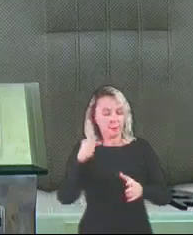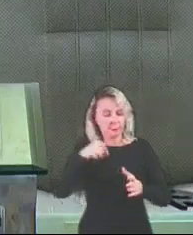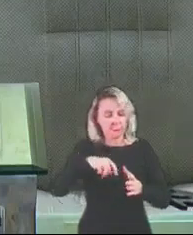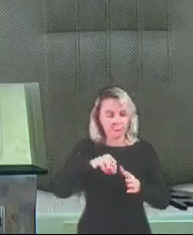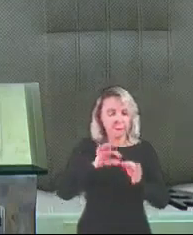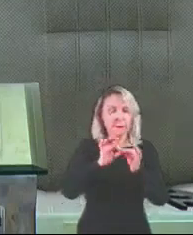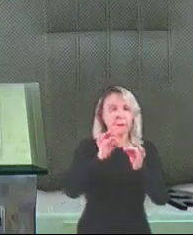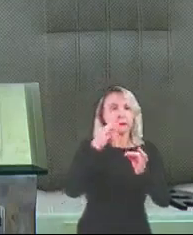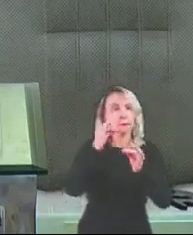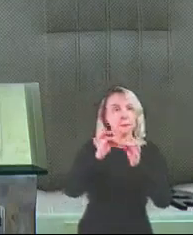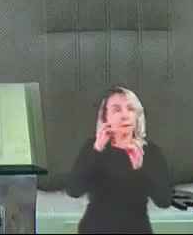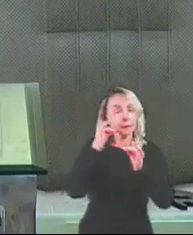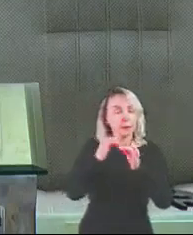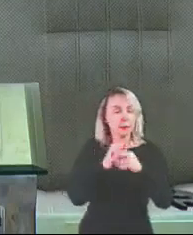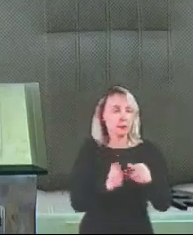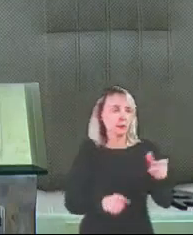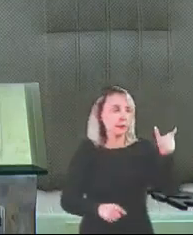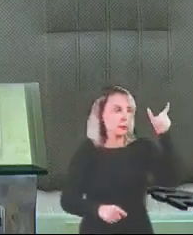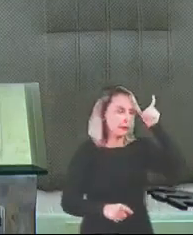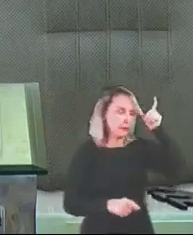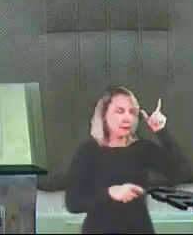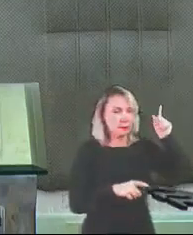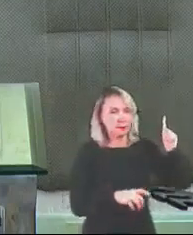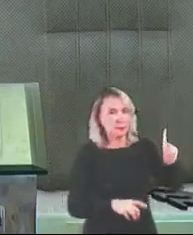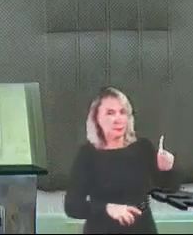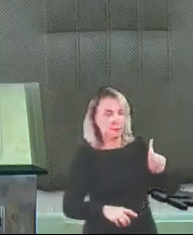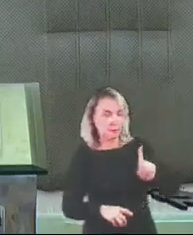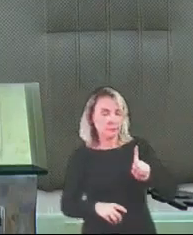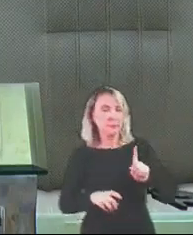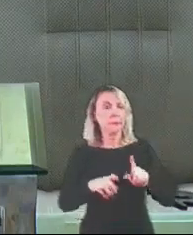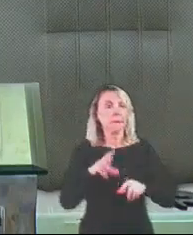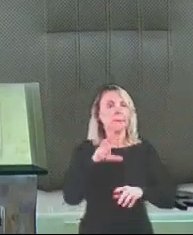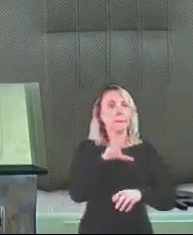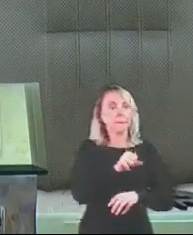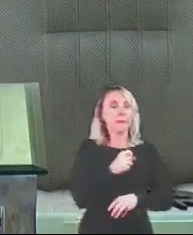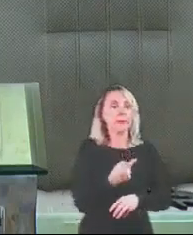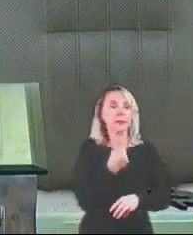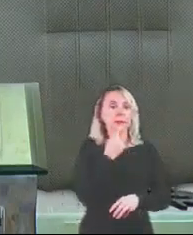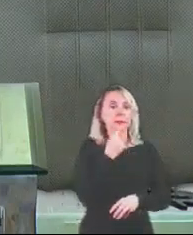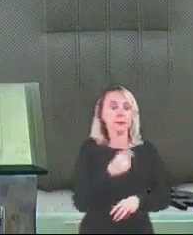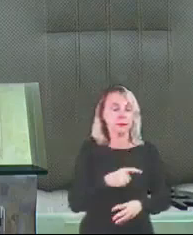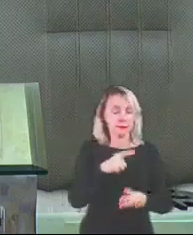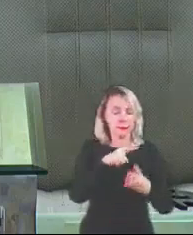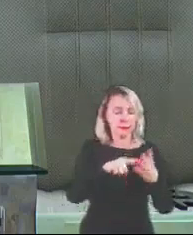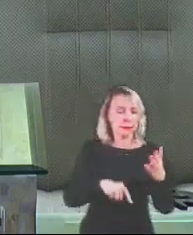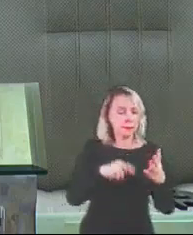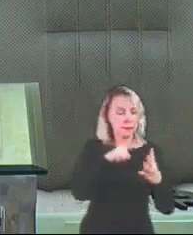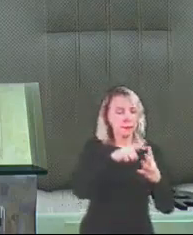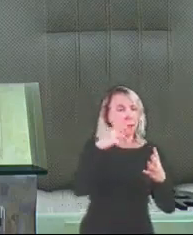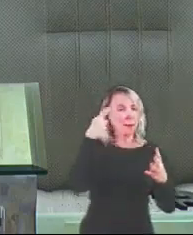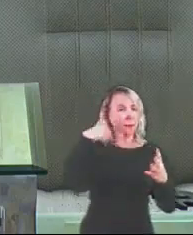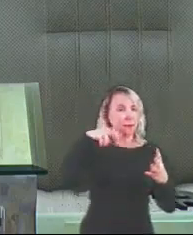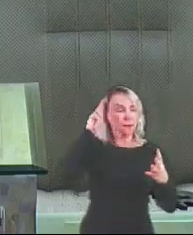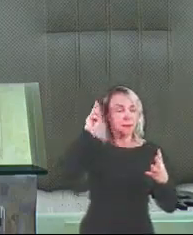animais. Colocou sangue de um cordeiro, colocou sangue de um leão, colocou sangue de